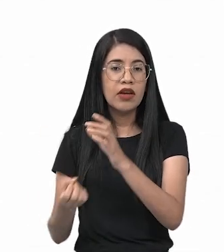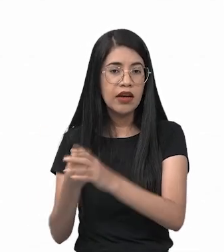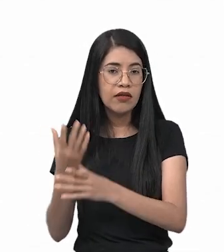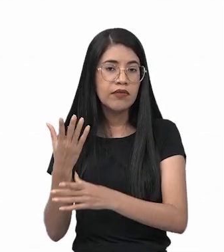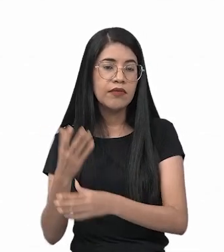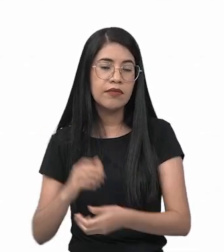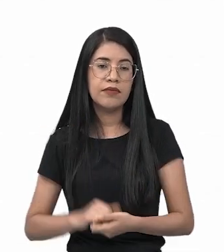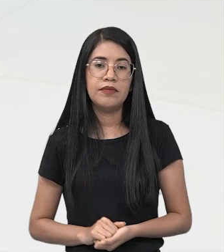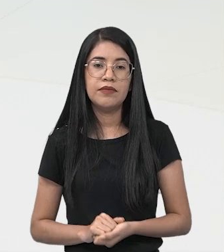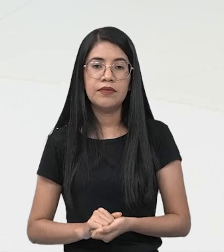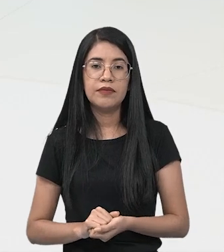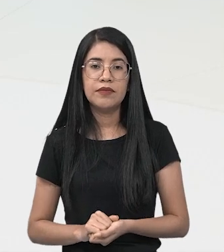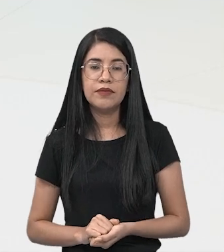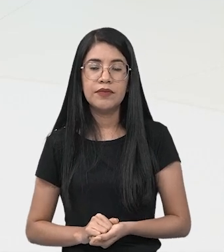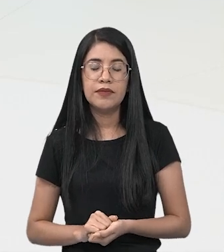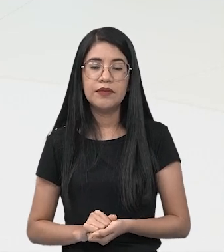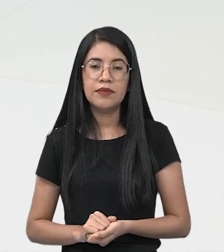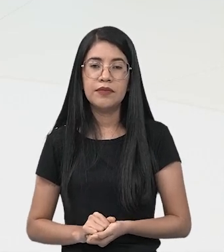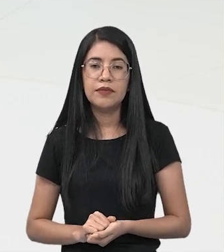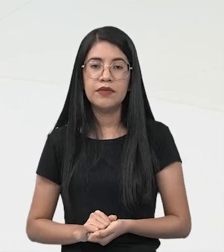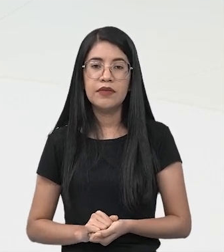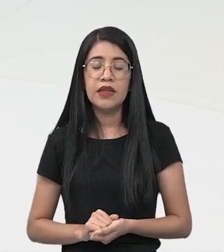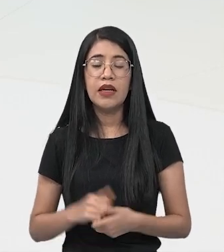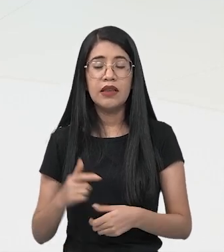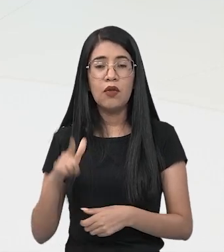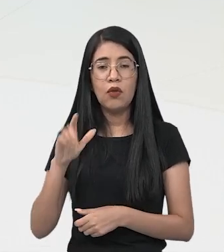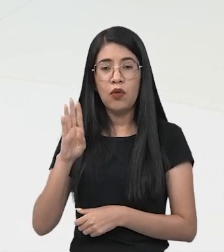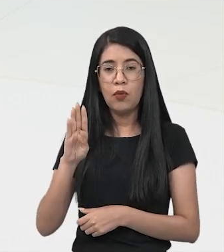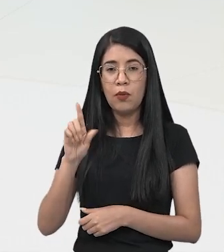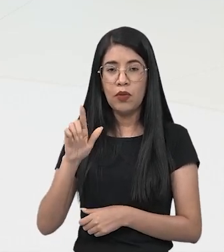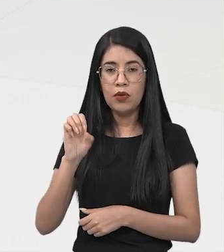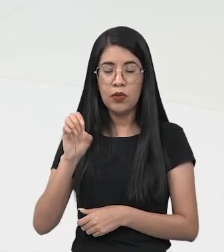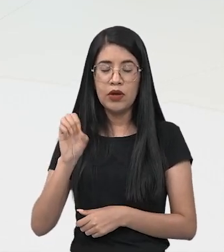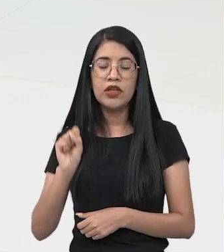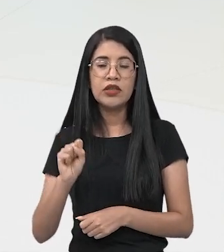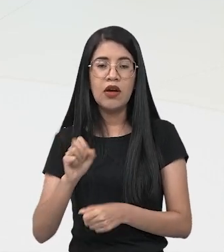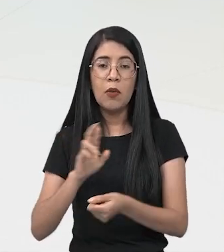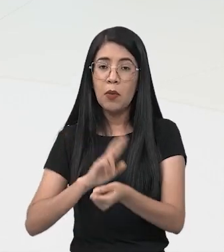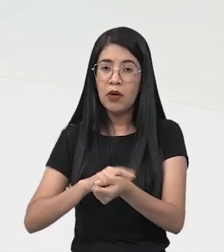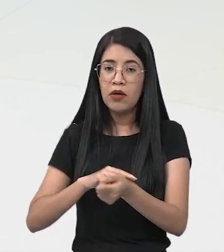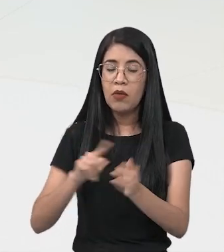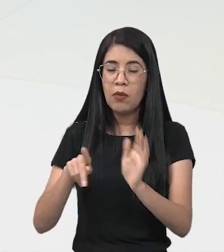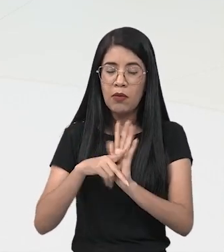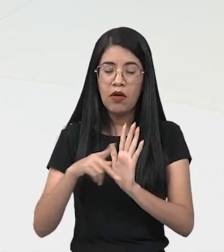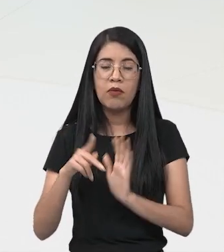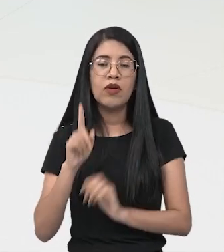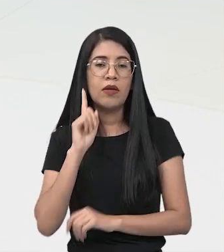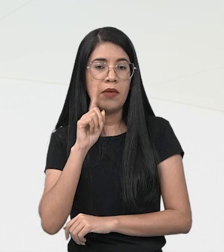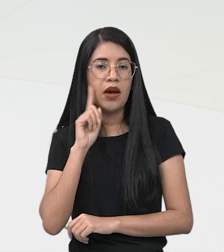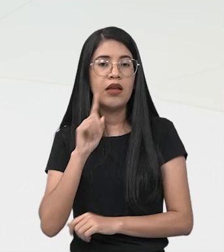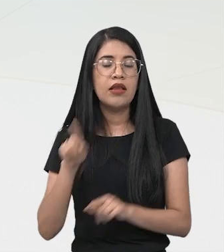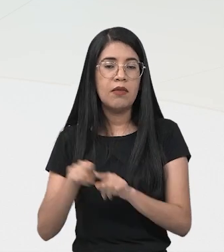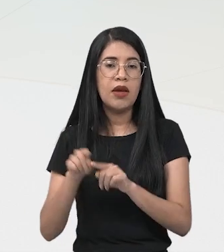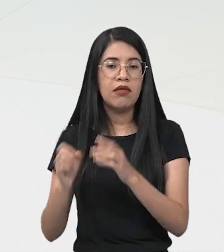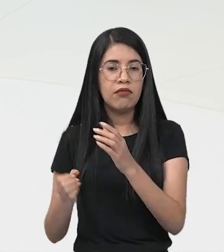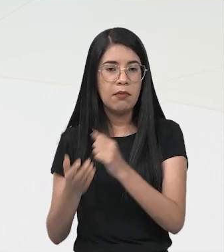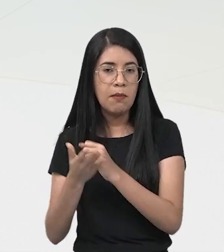Estados Unidos. Então, o blues, que é um ritmo americano, né, que ele deu origem a outros